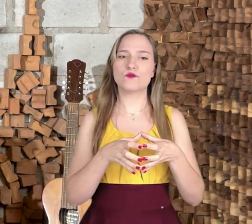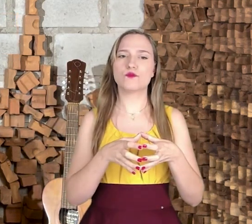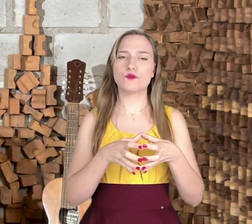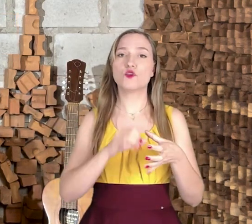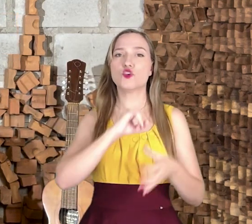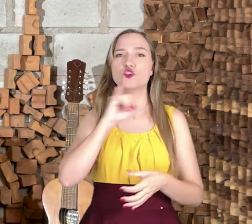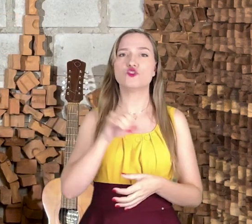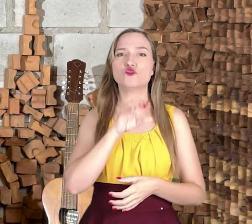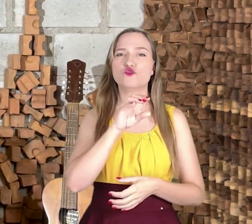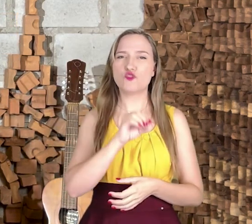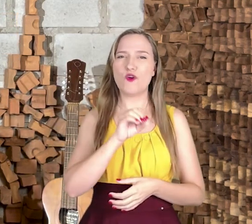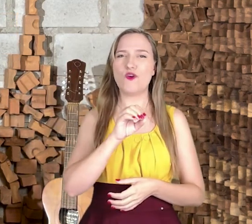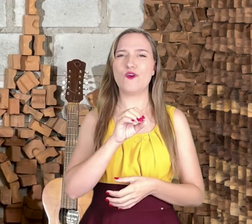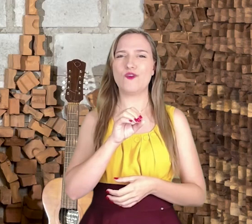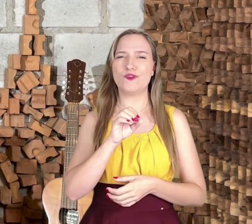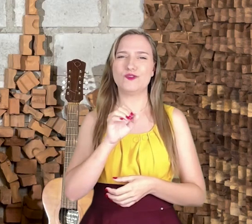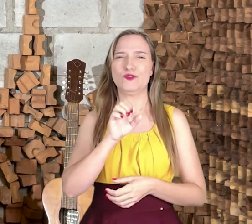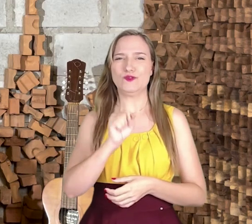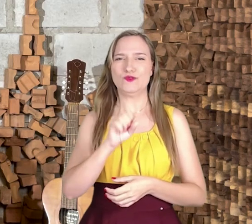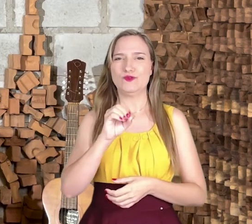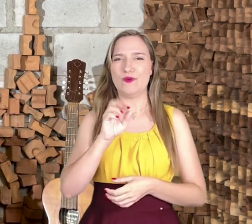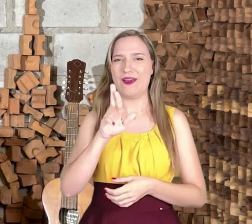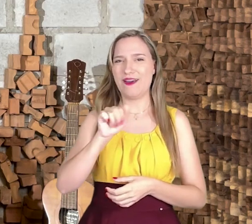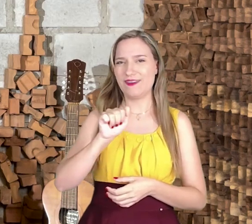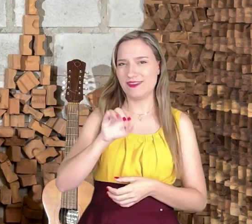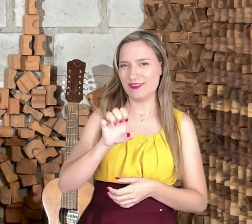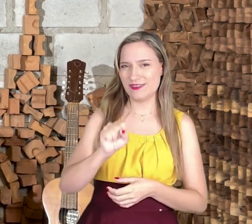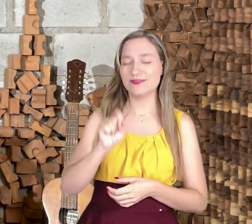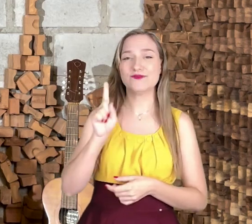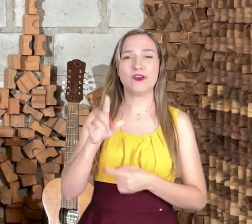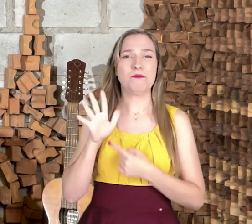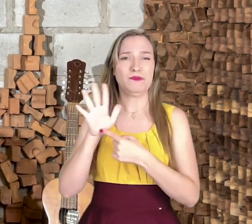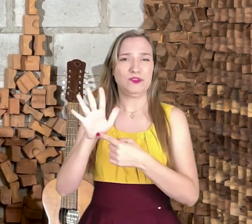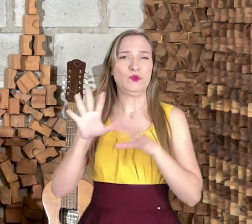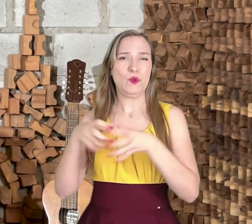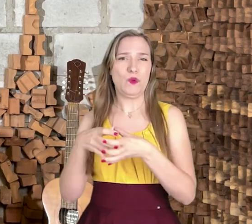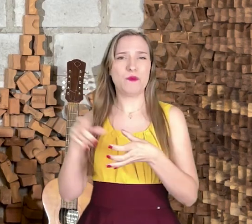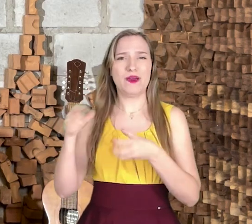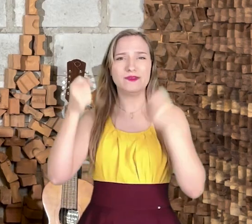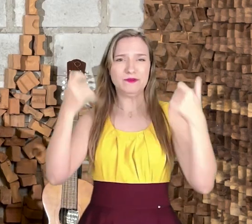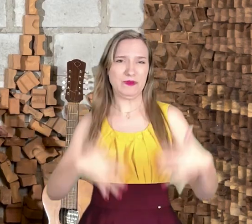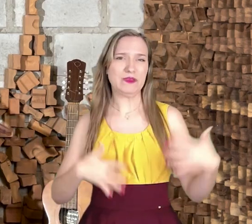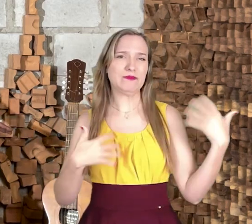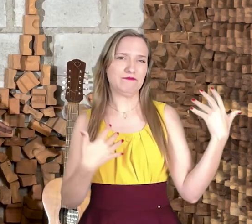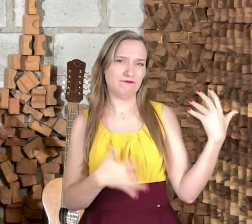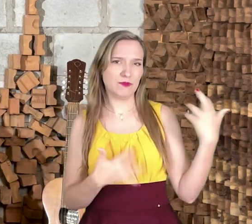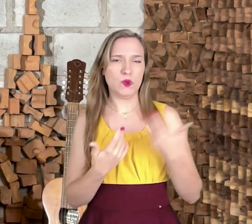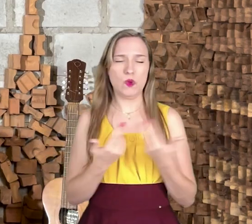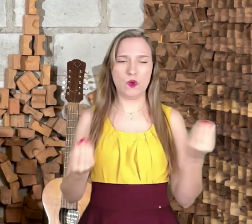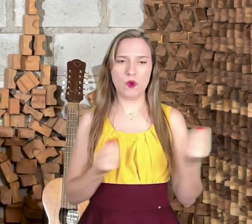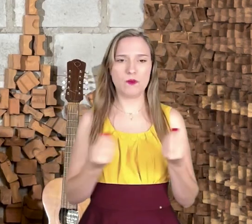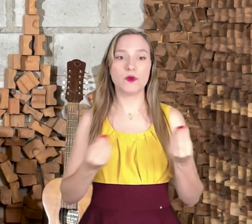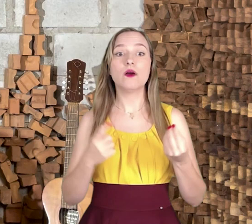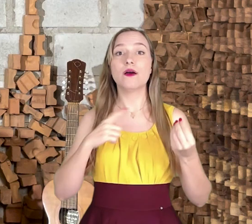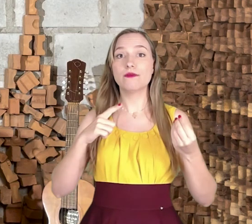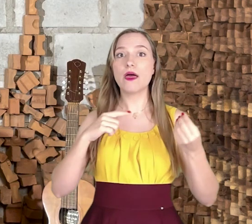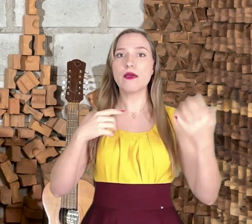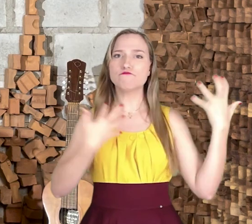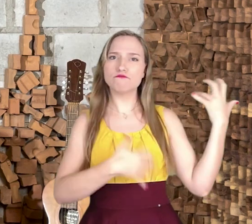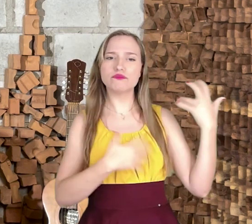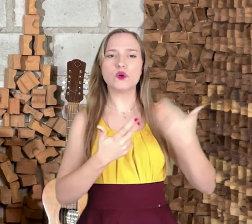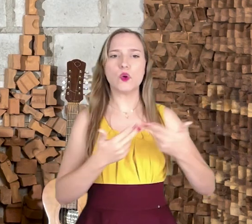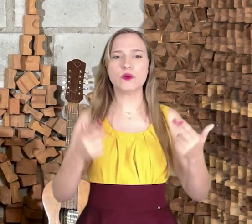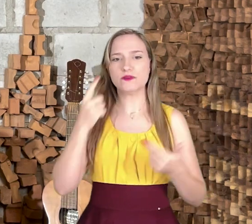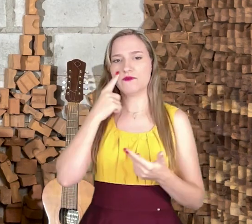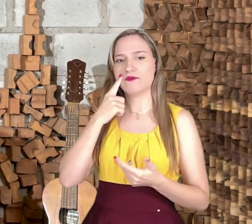Soares. O argumento do livro é a afinação da rabeca. Aí, além de instrumentos de corda, como vocês podem ver aqui, a viola caipira, de violão de